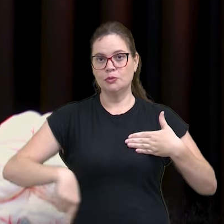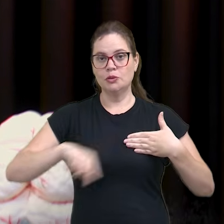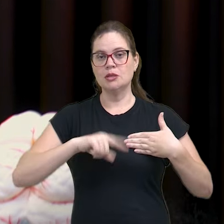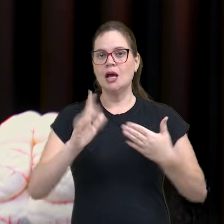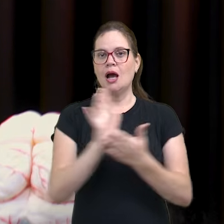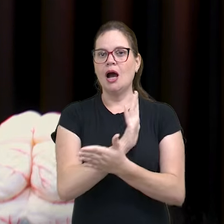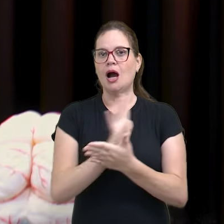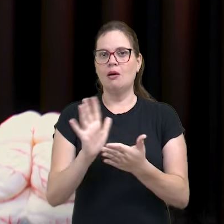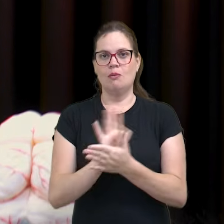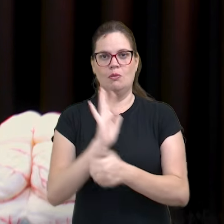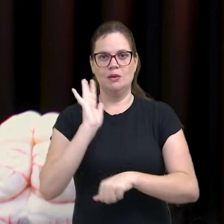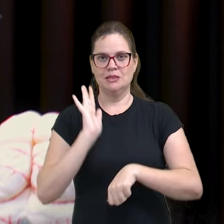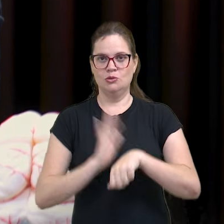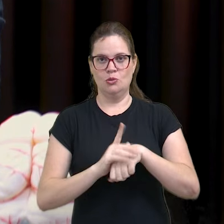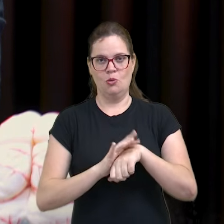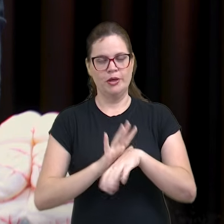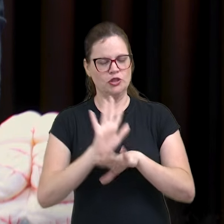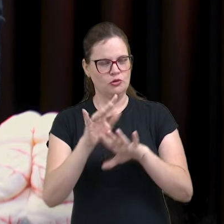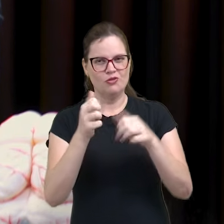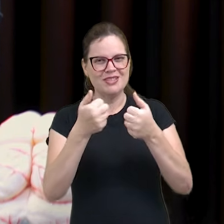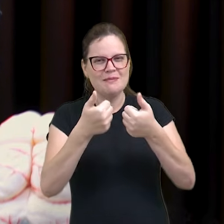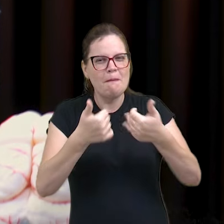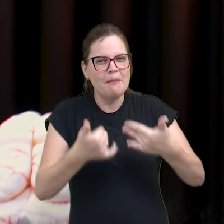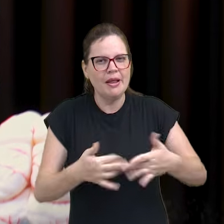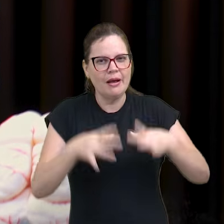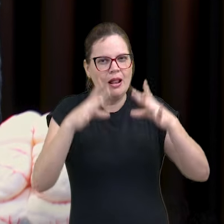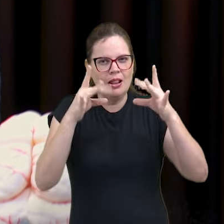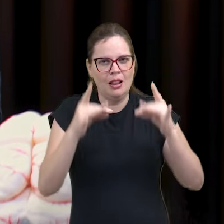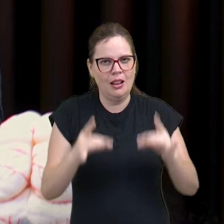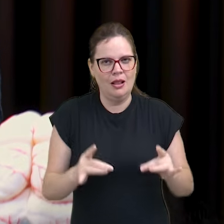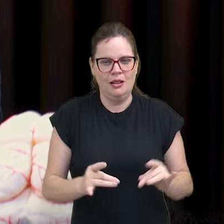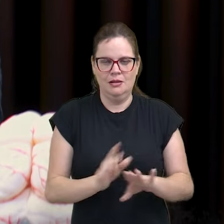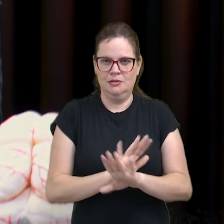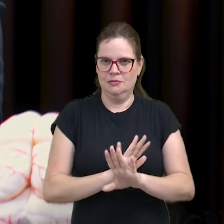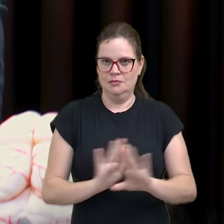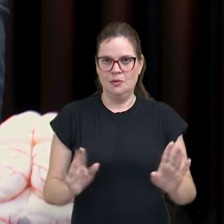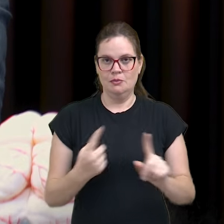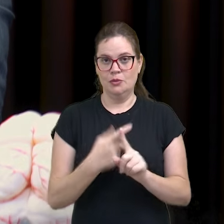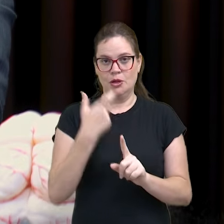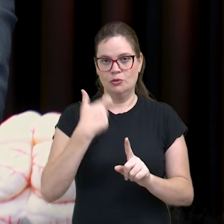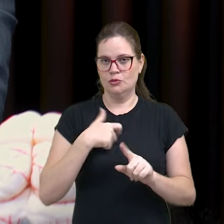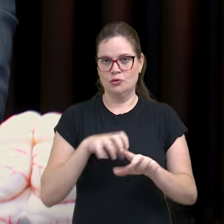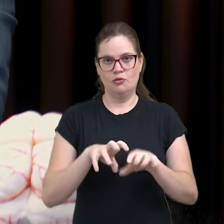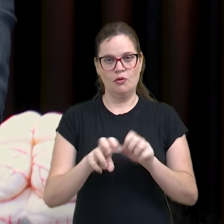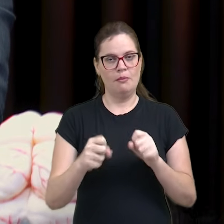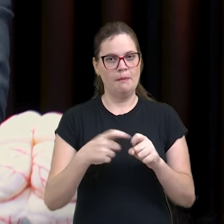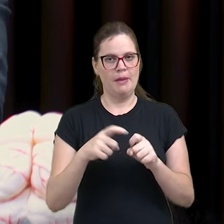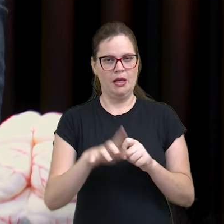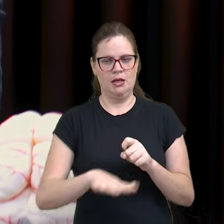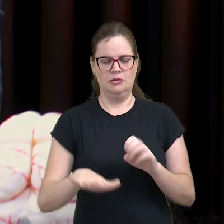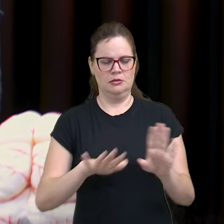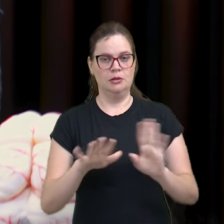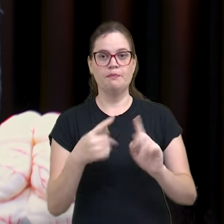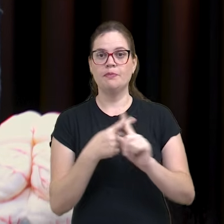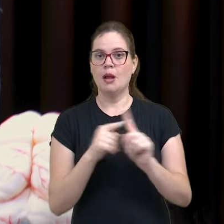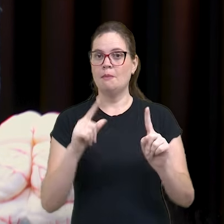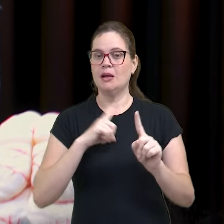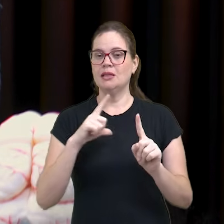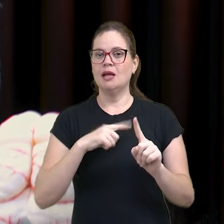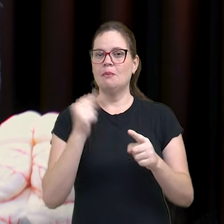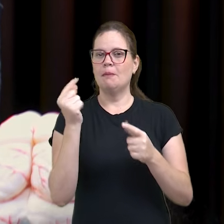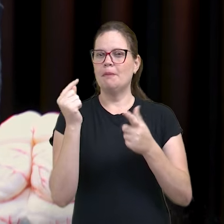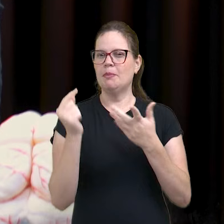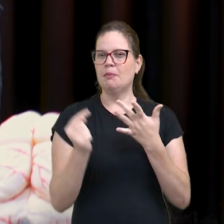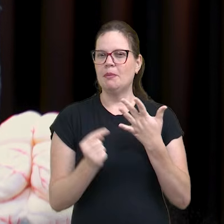responsabilidade muito grande nisso. Inclusive, muitas enfermidades, não vou entrar aqui no mérito, até porque a minha formação não é